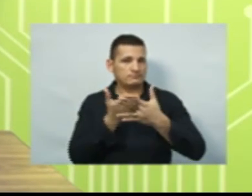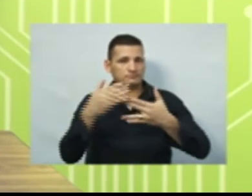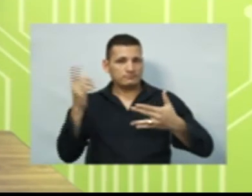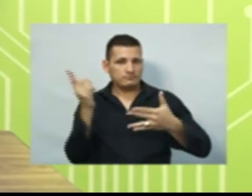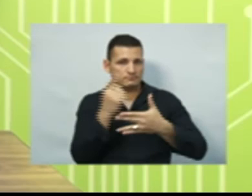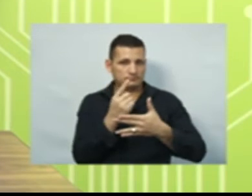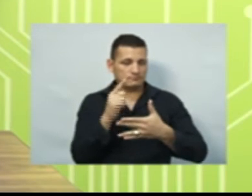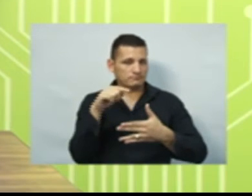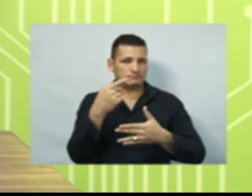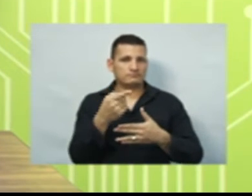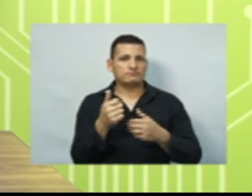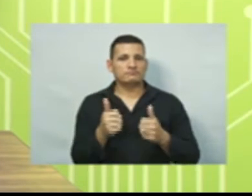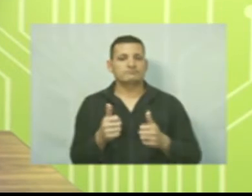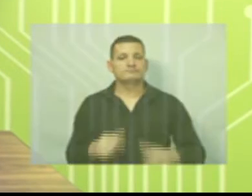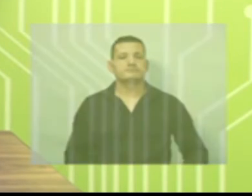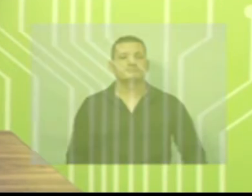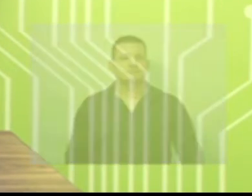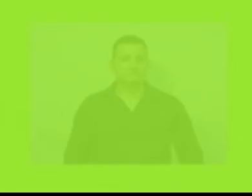bom?